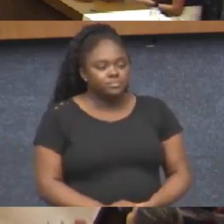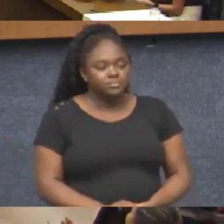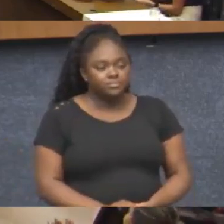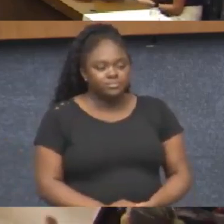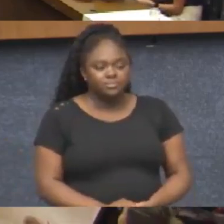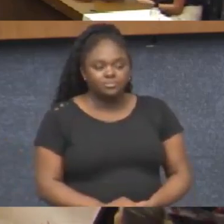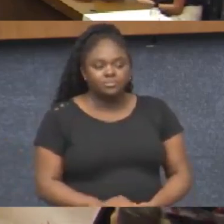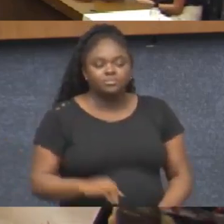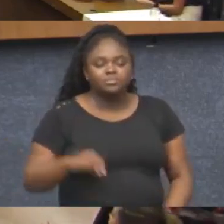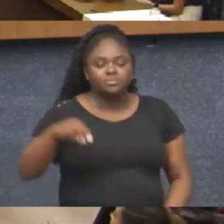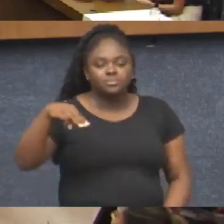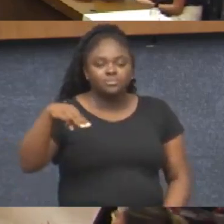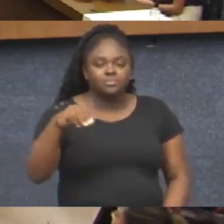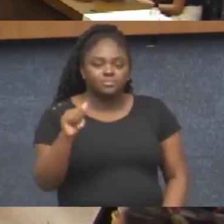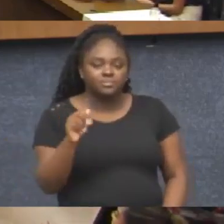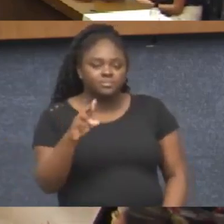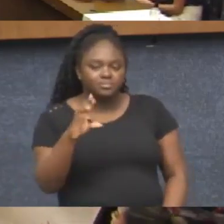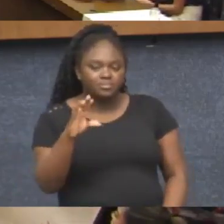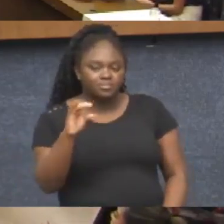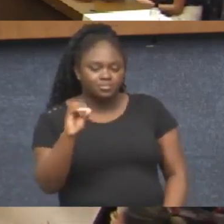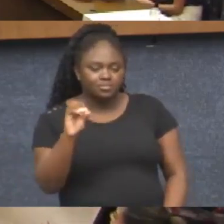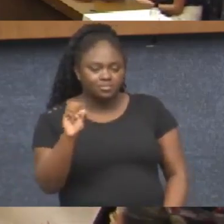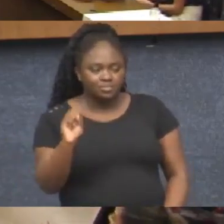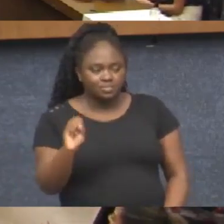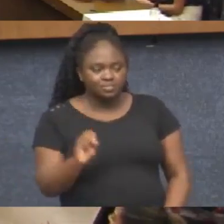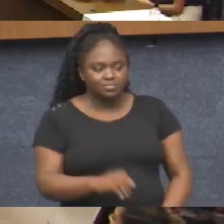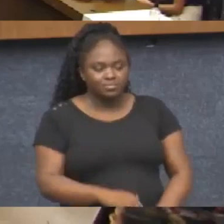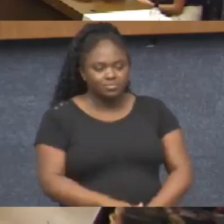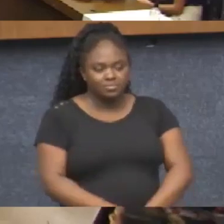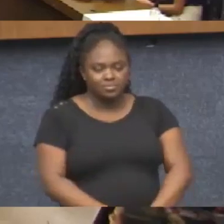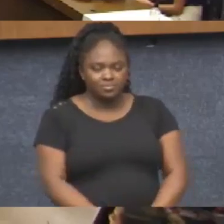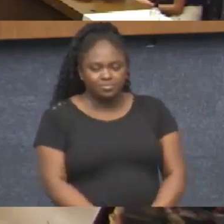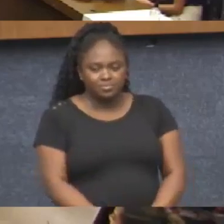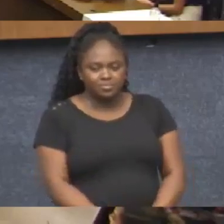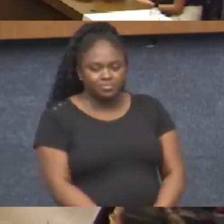e Marcos Rodrigo Freitas Neves.